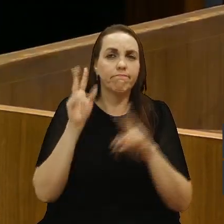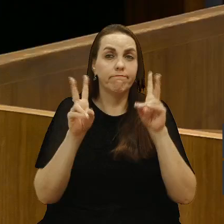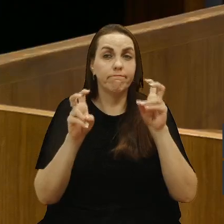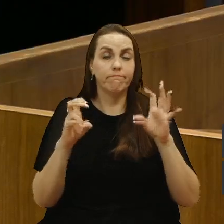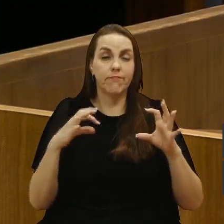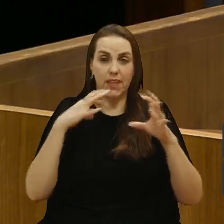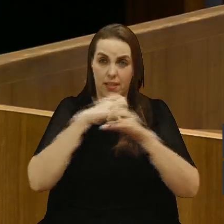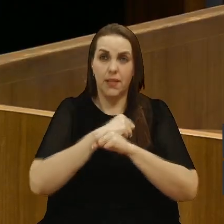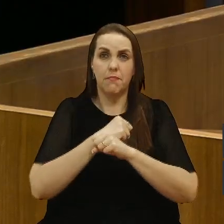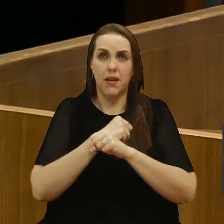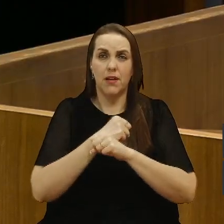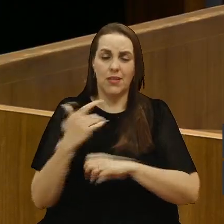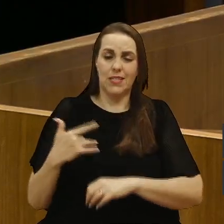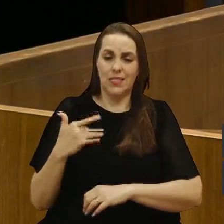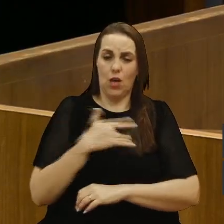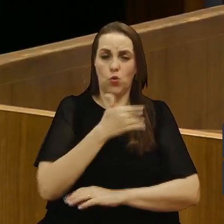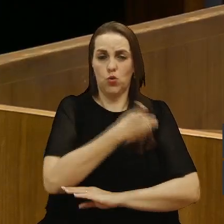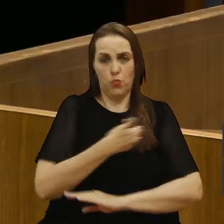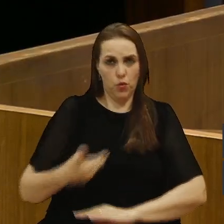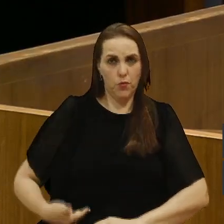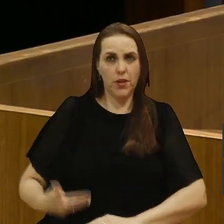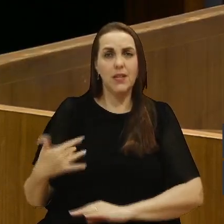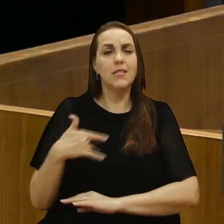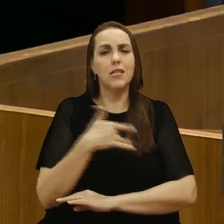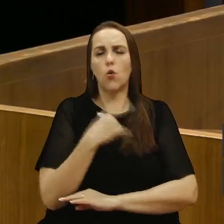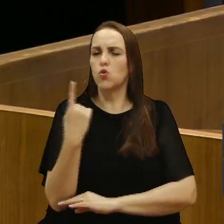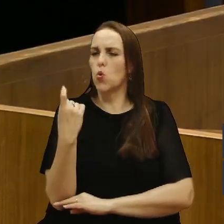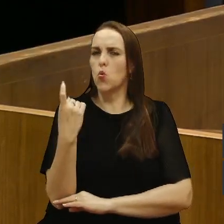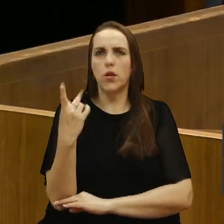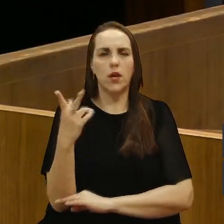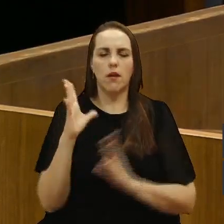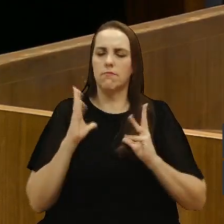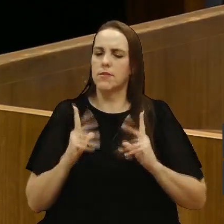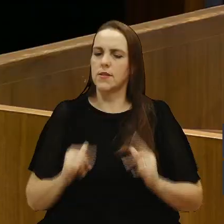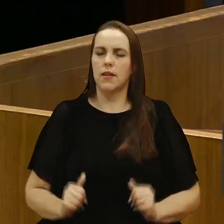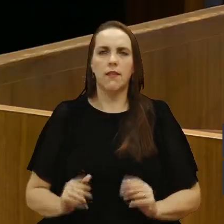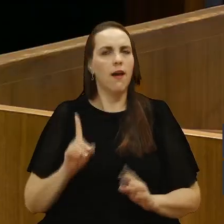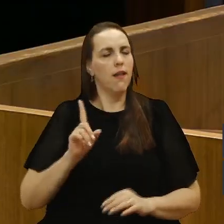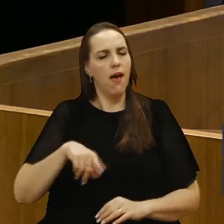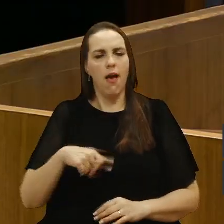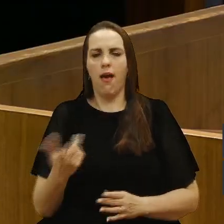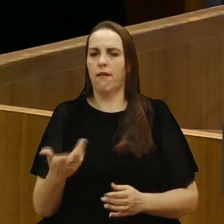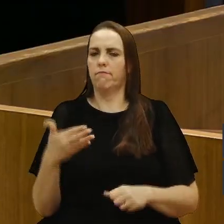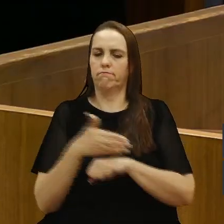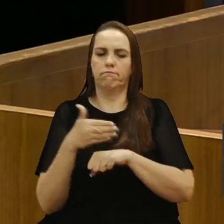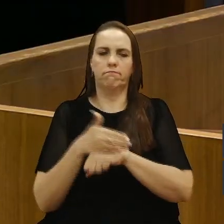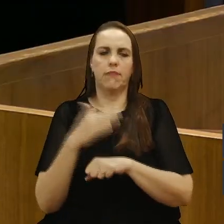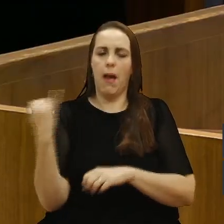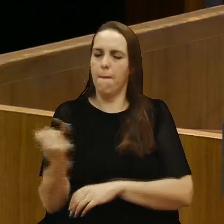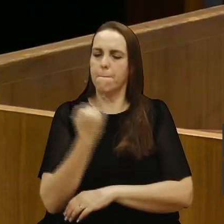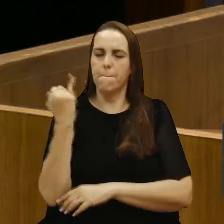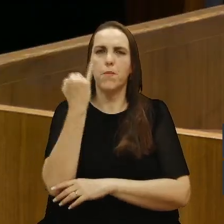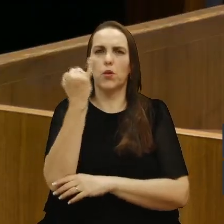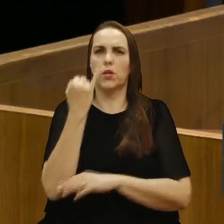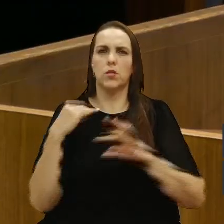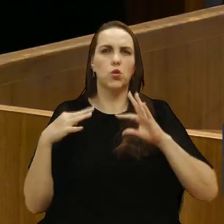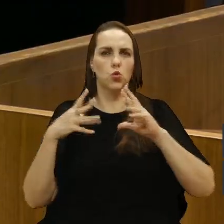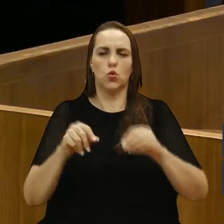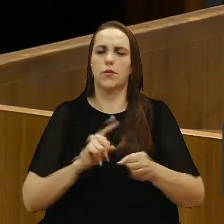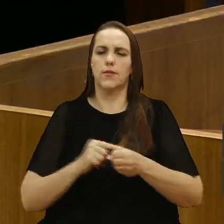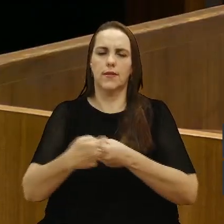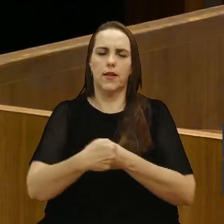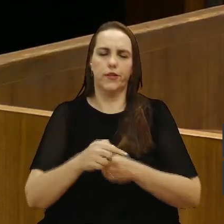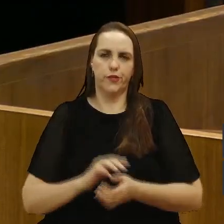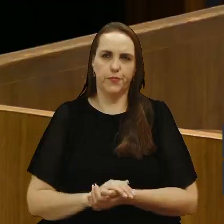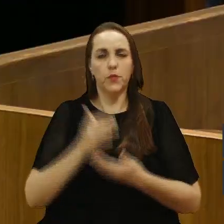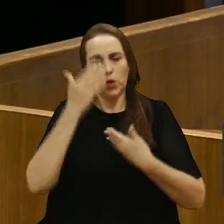animal, saúde pública, saúde única e sanitária faz parte da importância de toda essa cidade.